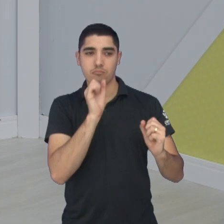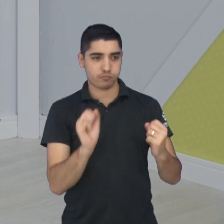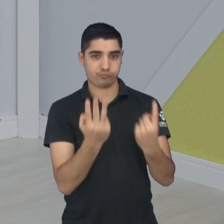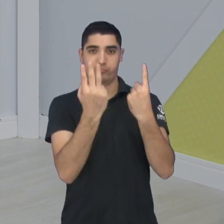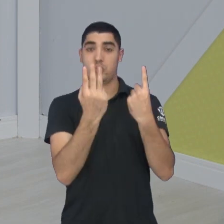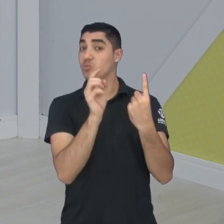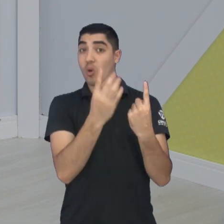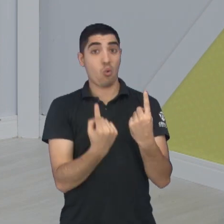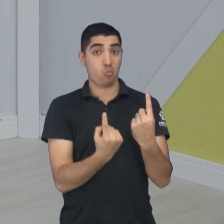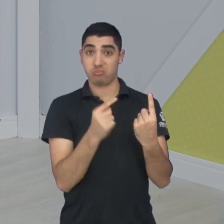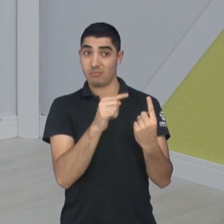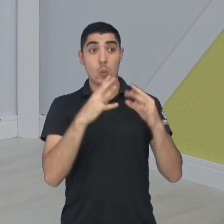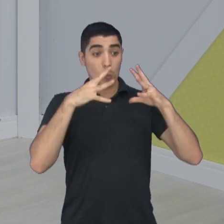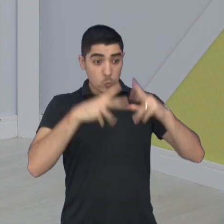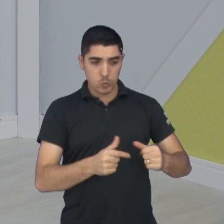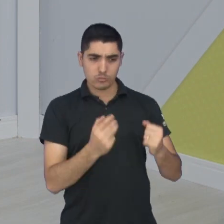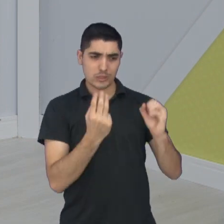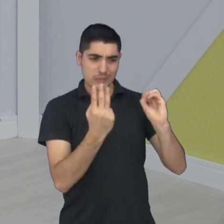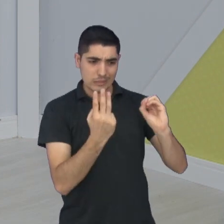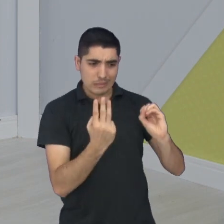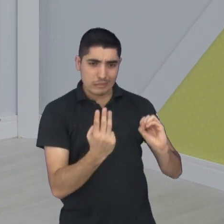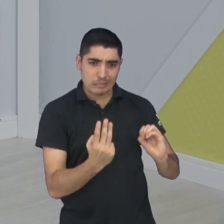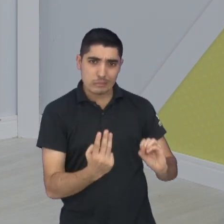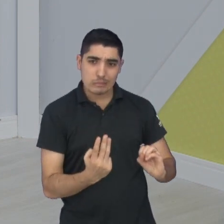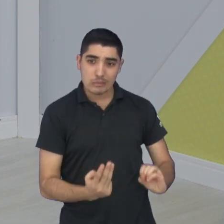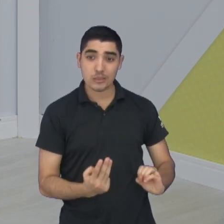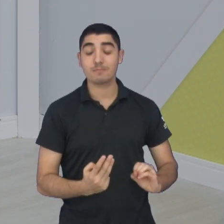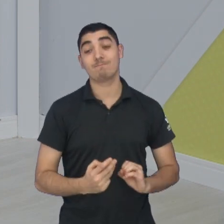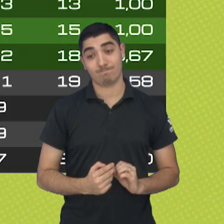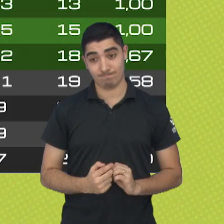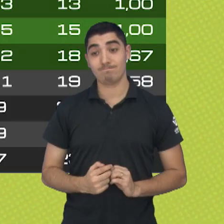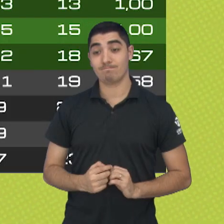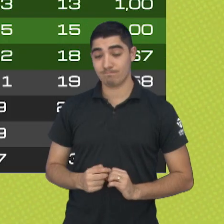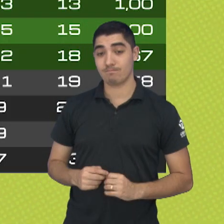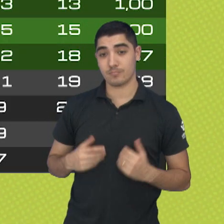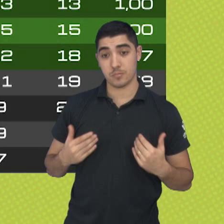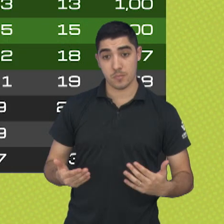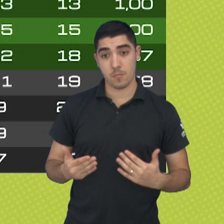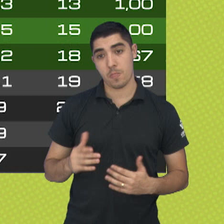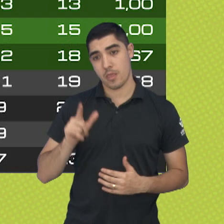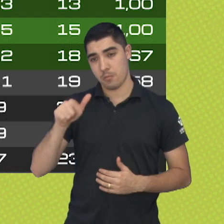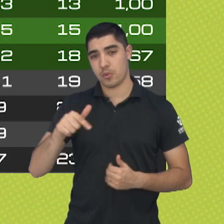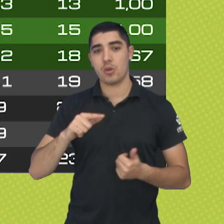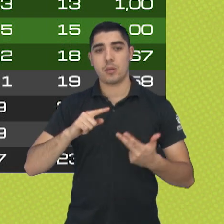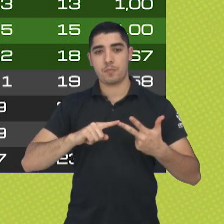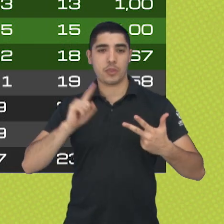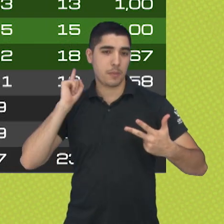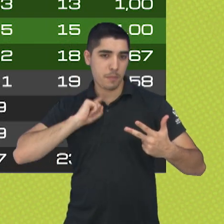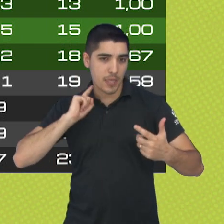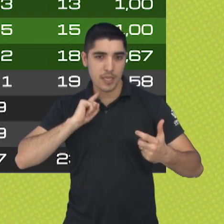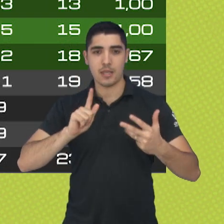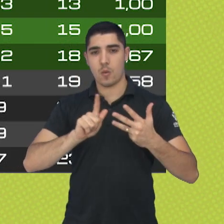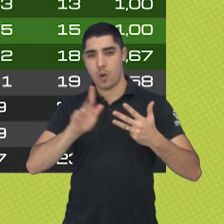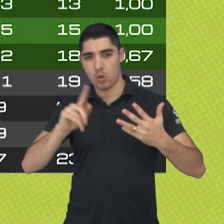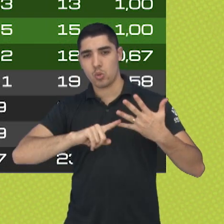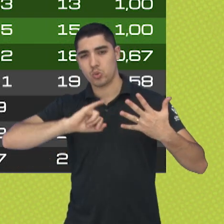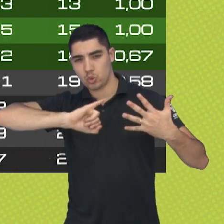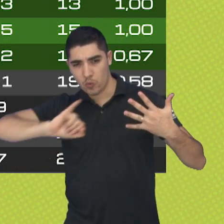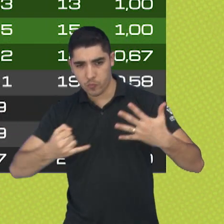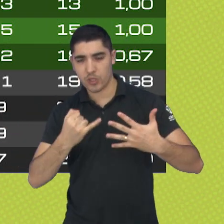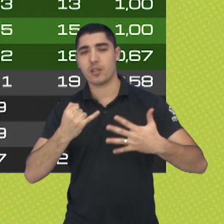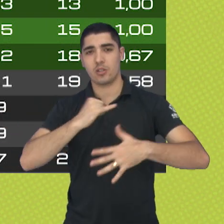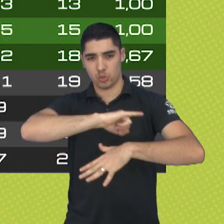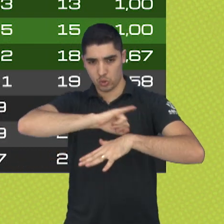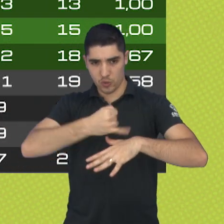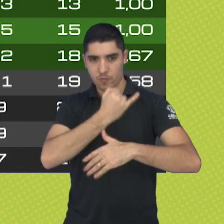perdendo 1 set. A equipe do São José acabou perdendo 7 sets na partida. Na sequência, Minas, Guarulhos, Joinville, SESI e Campinas,